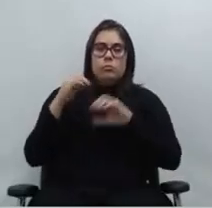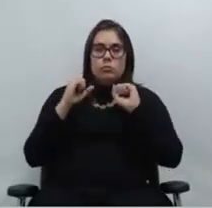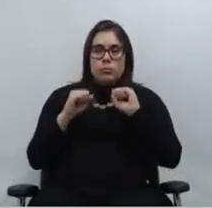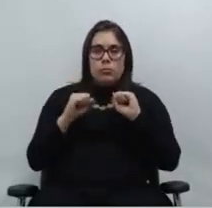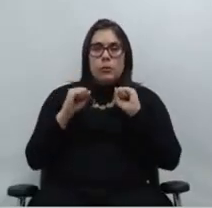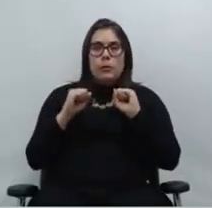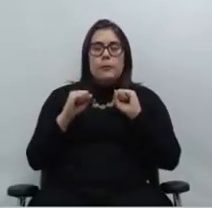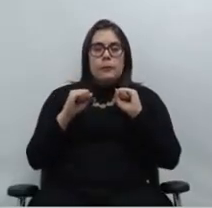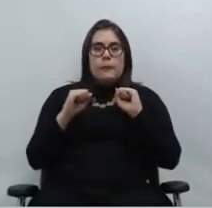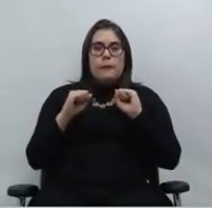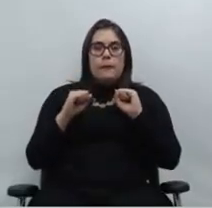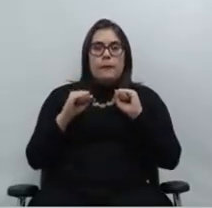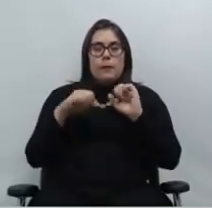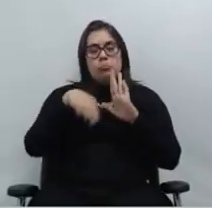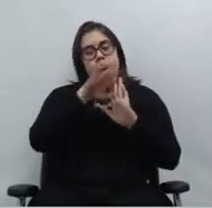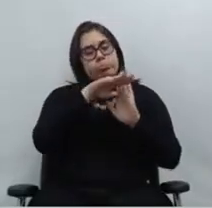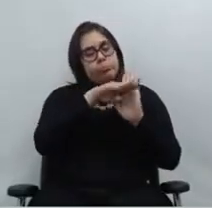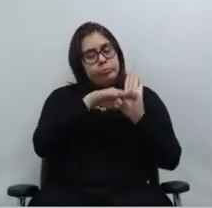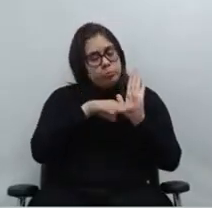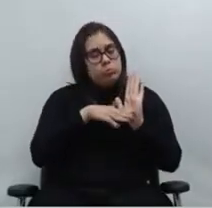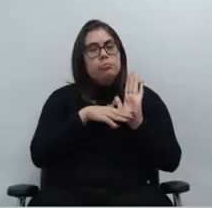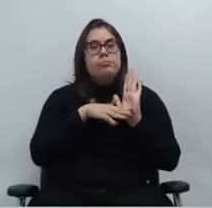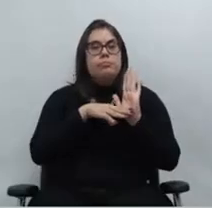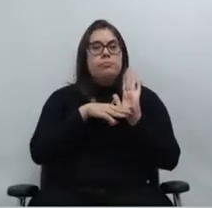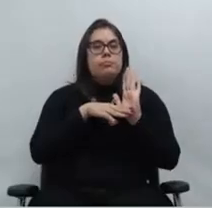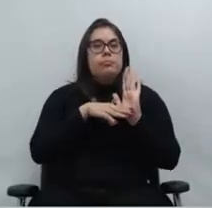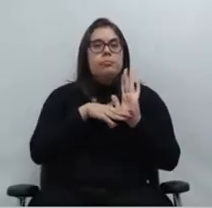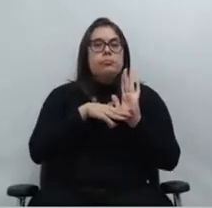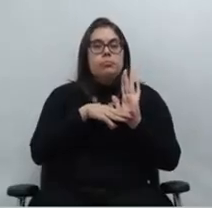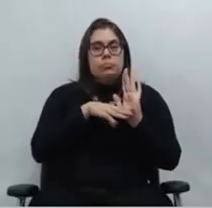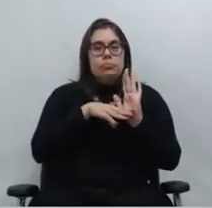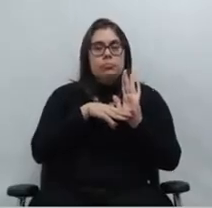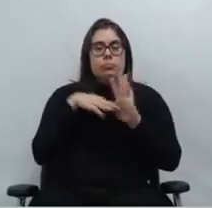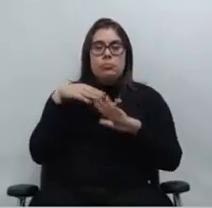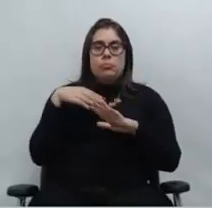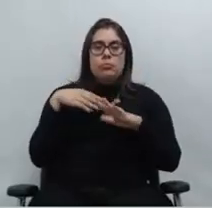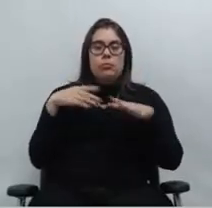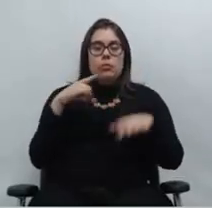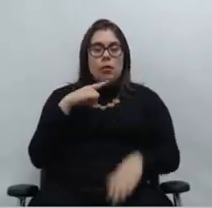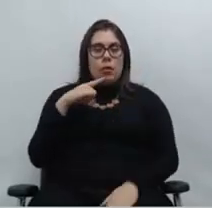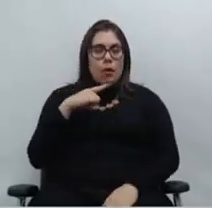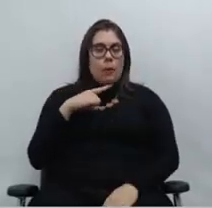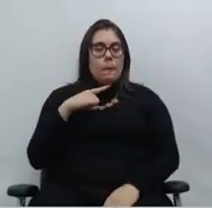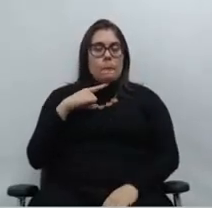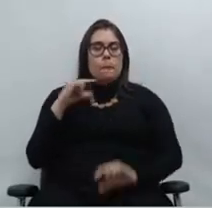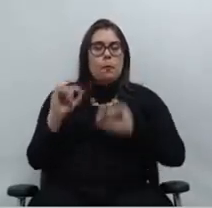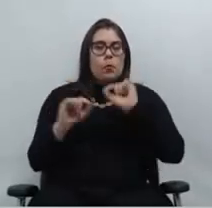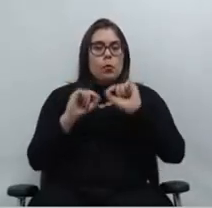podemos passar para a ordem do dia. Nós temos na pauta